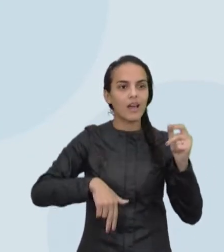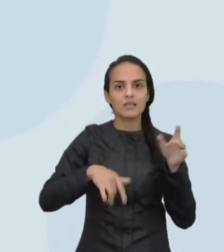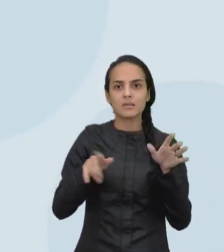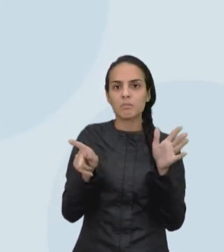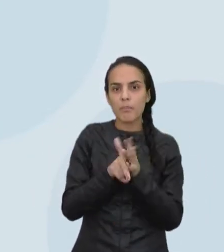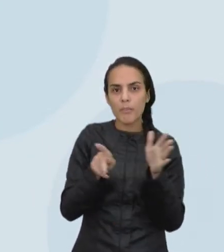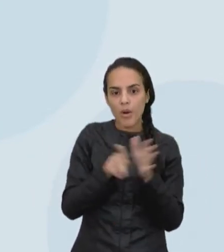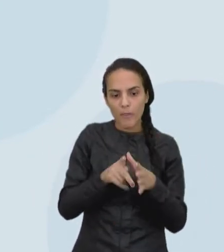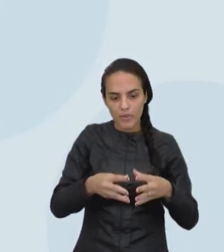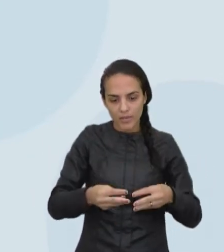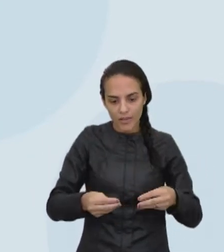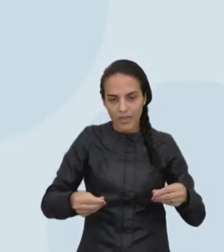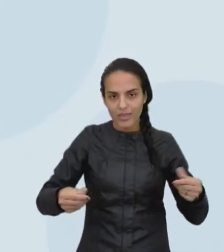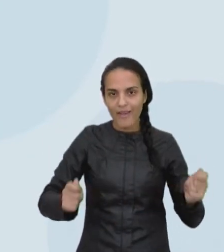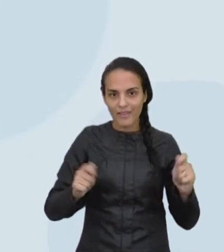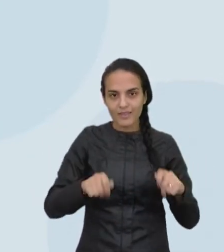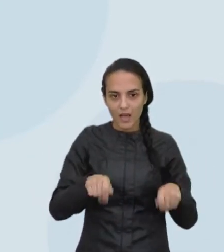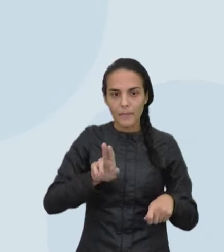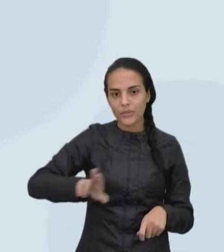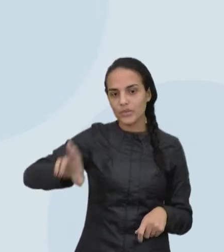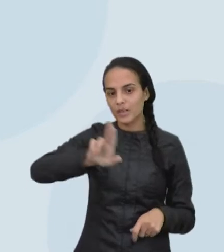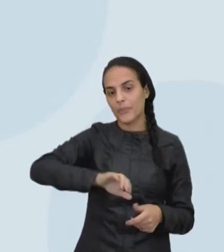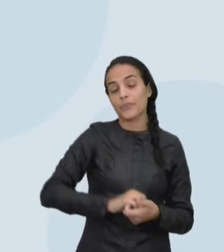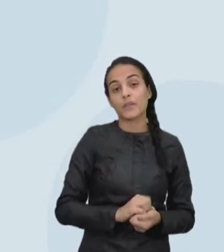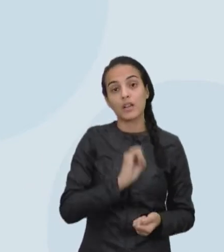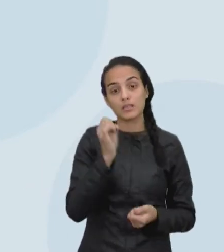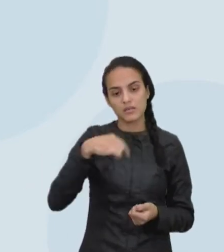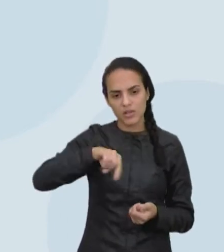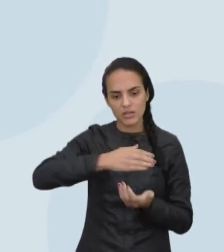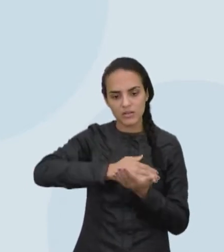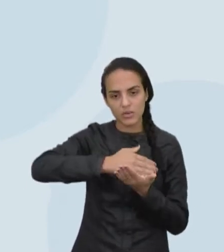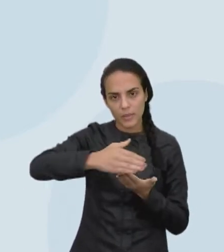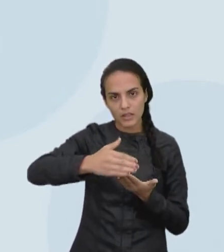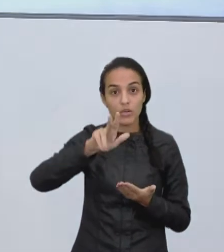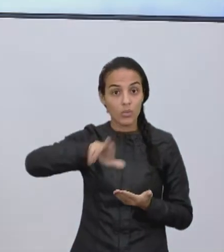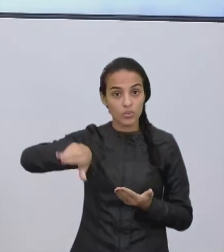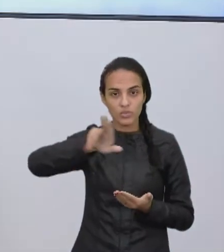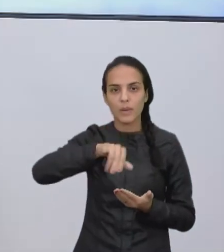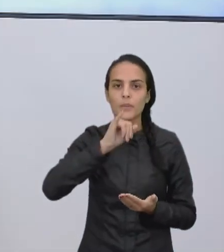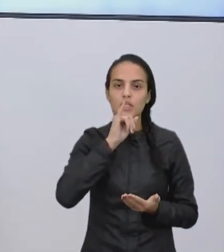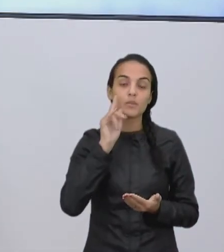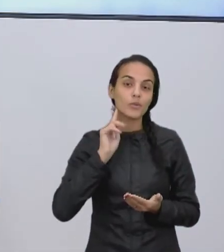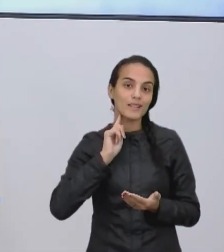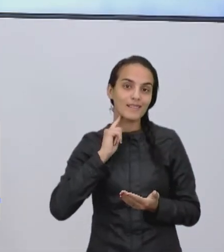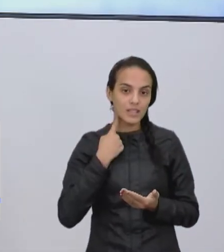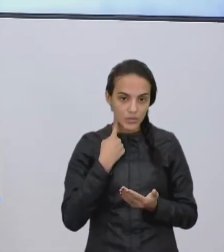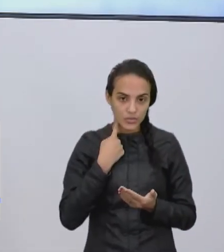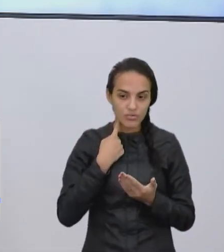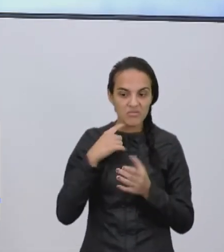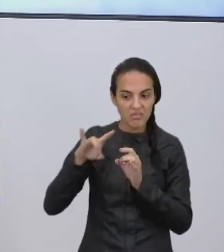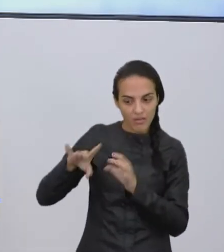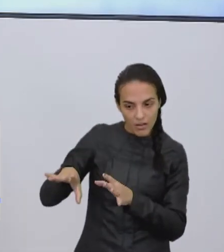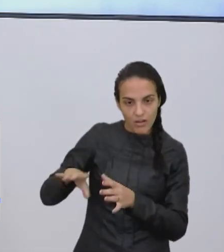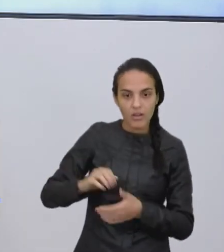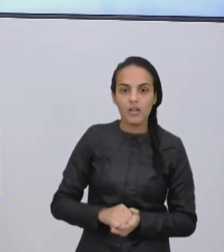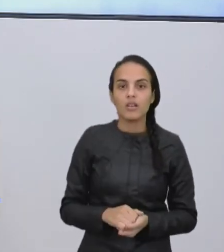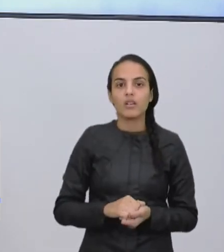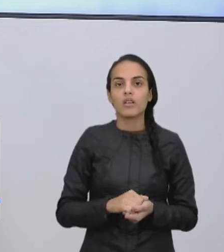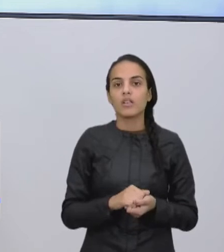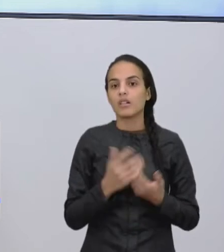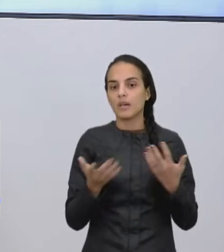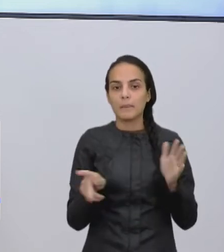né? Que se a gente começa a usar os resíduos, né, os lixos, por exemplo, né, os resíduos